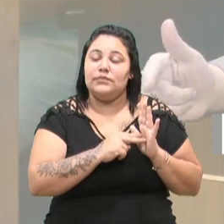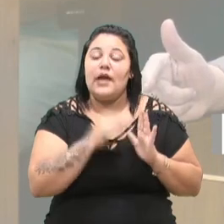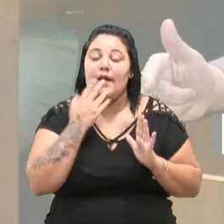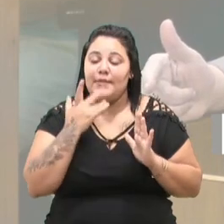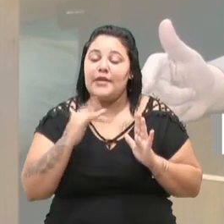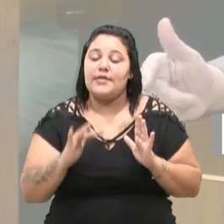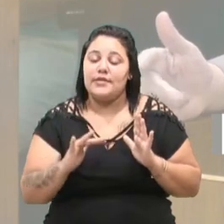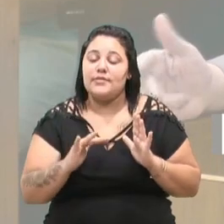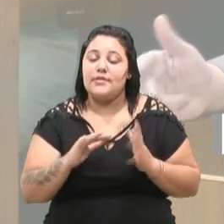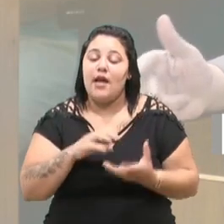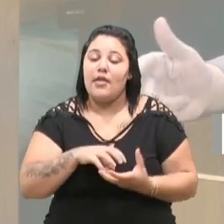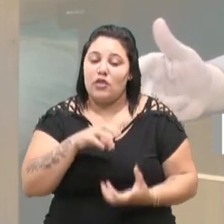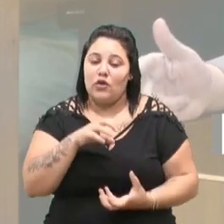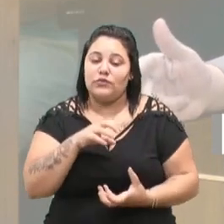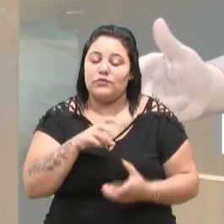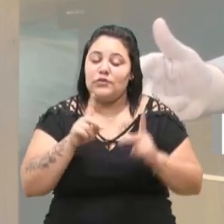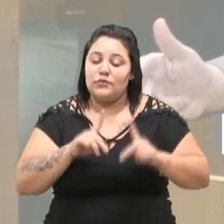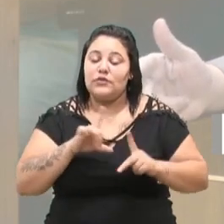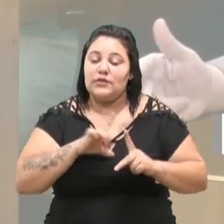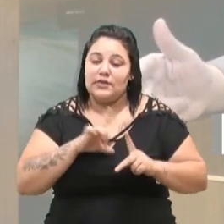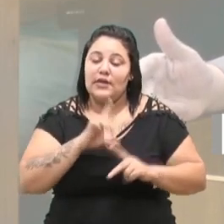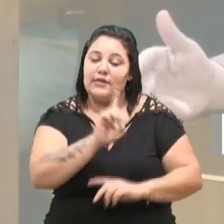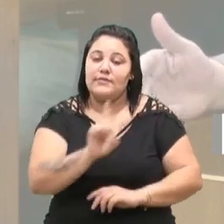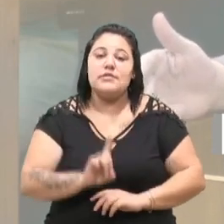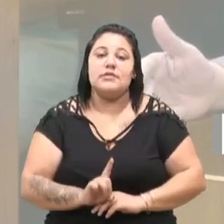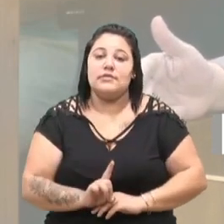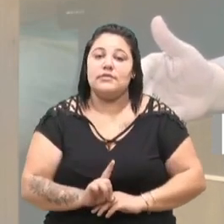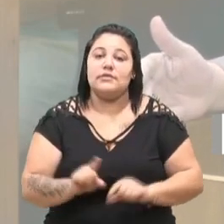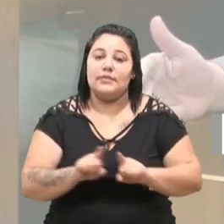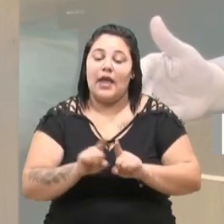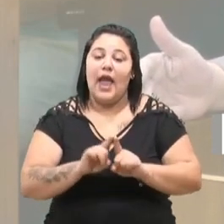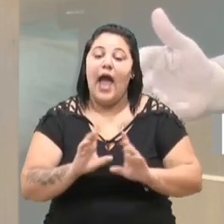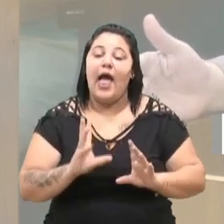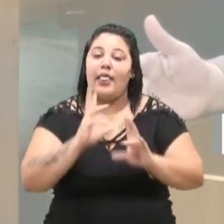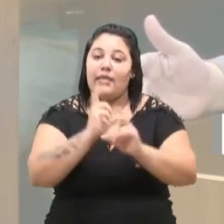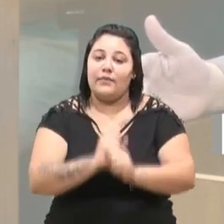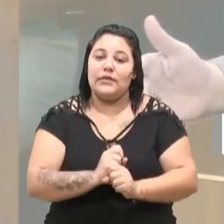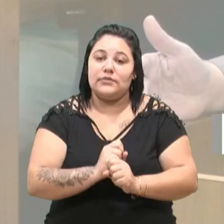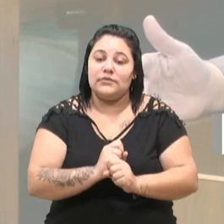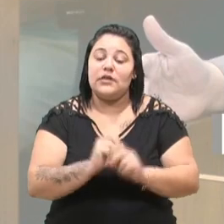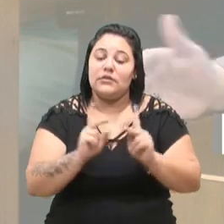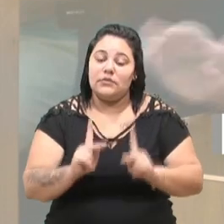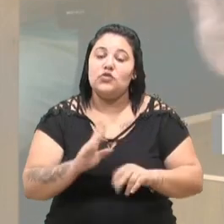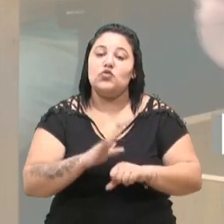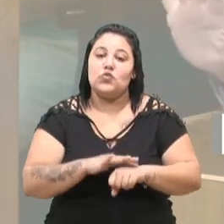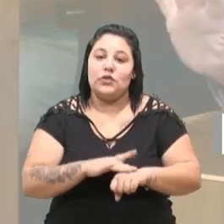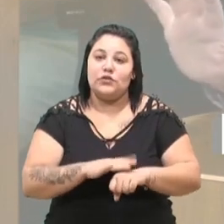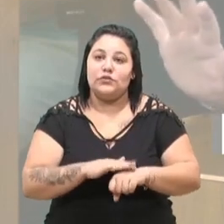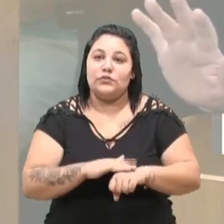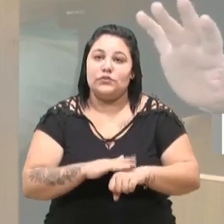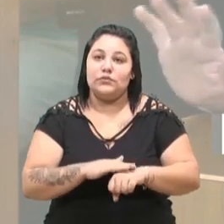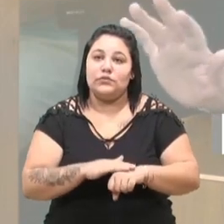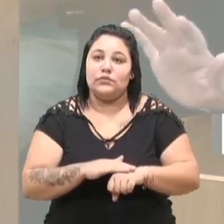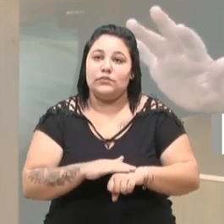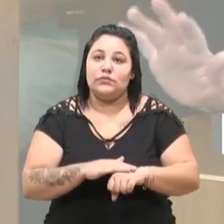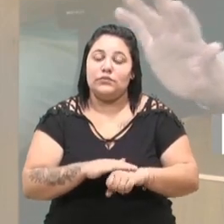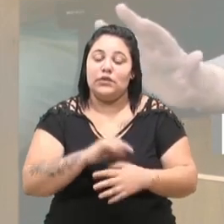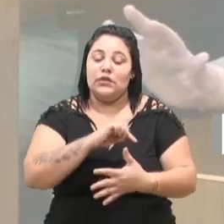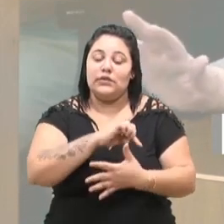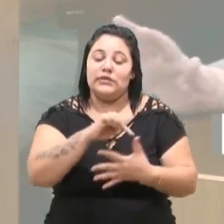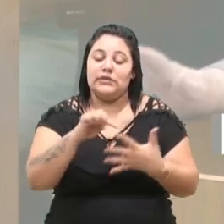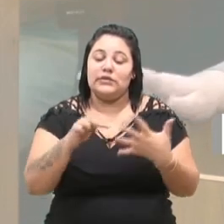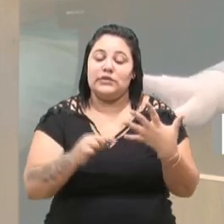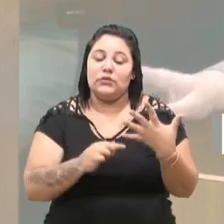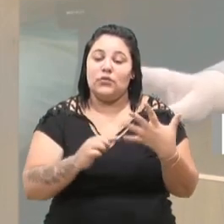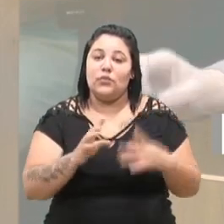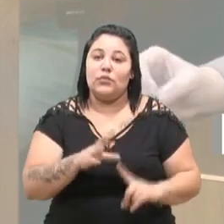crianças, portadores de deficiência, animais e doentes. Esses são os 5, prioridade e